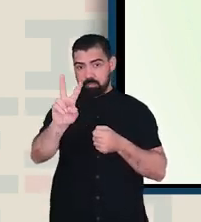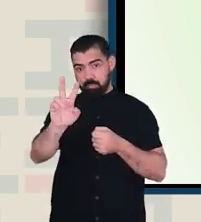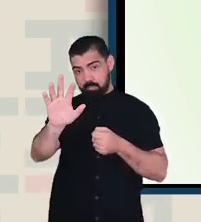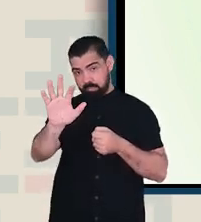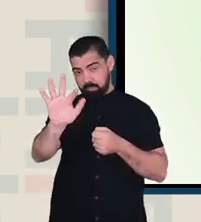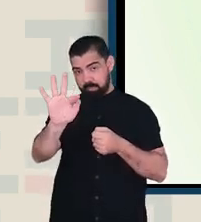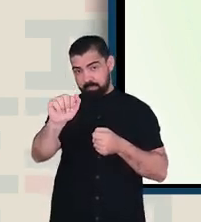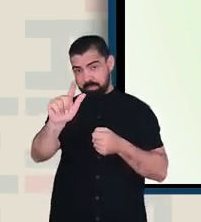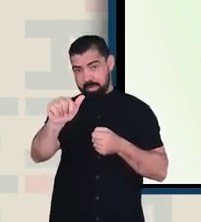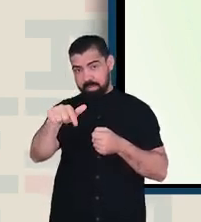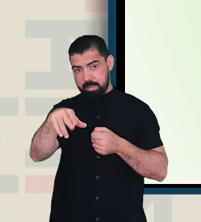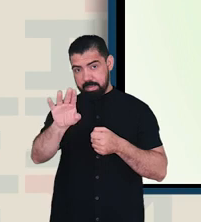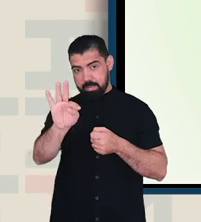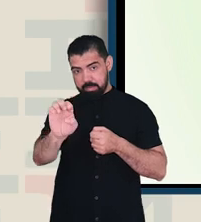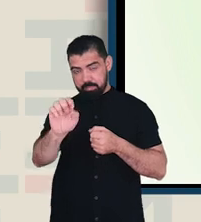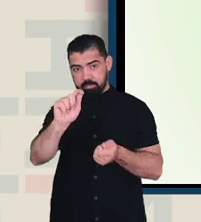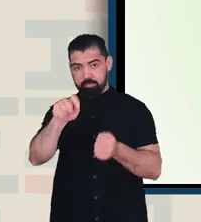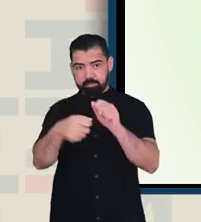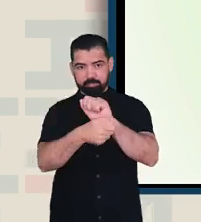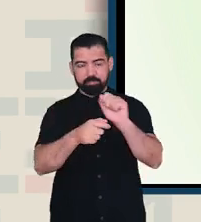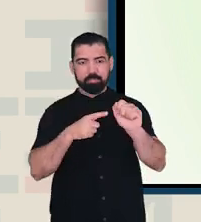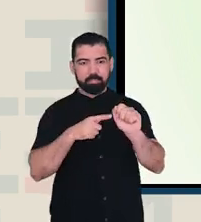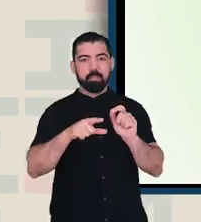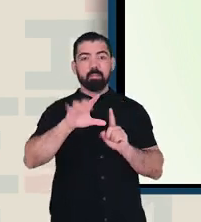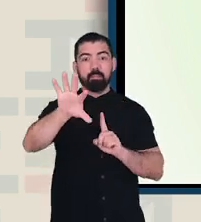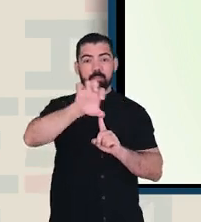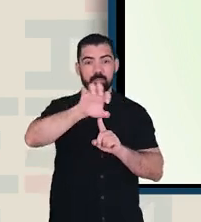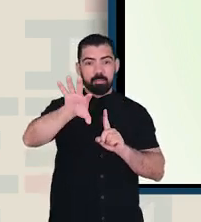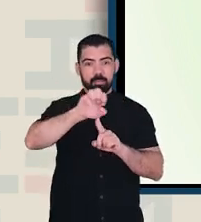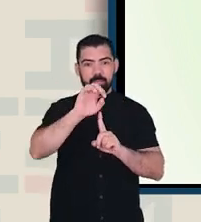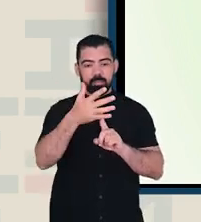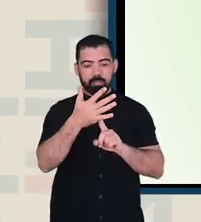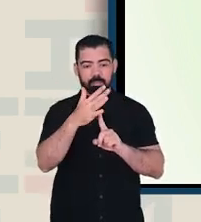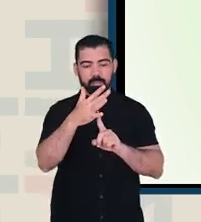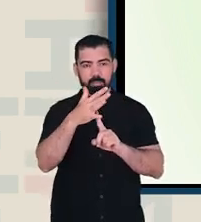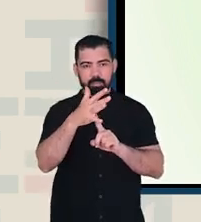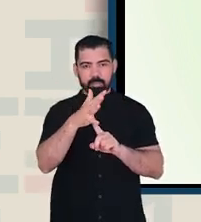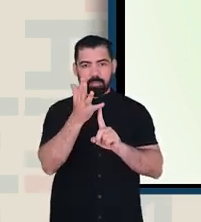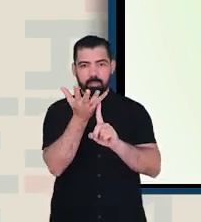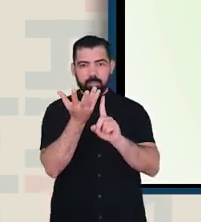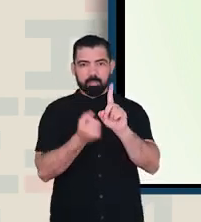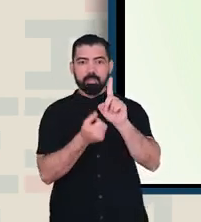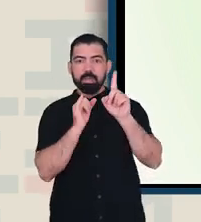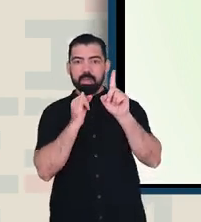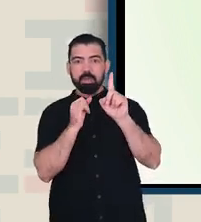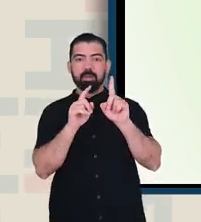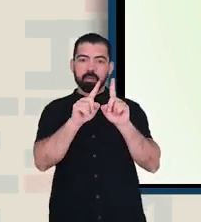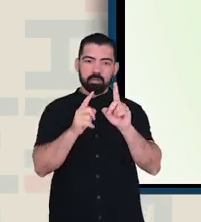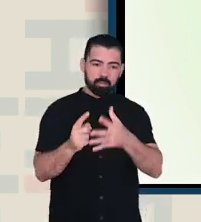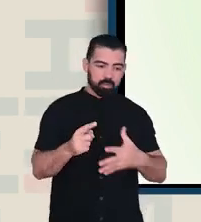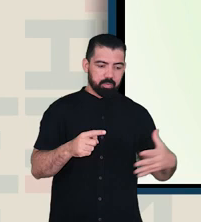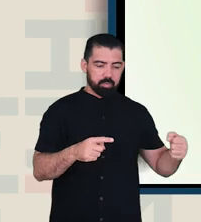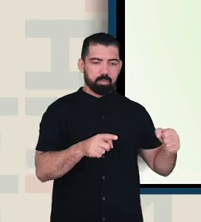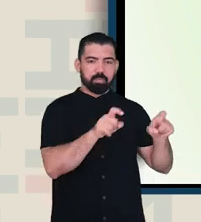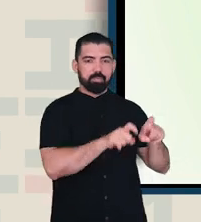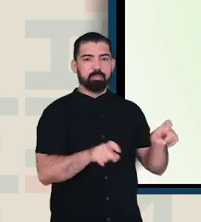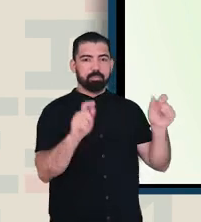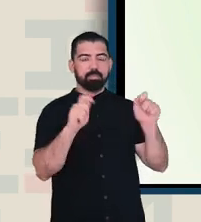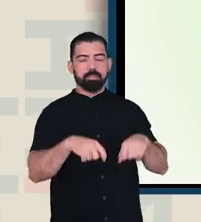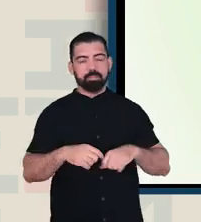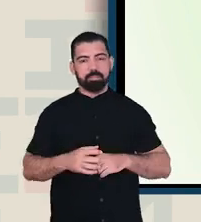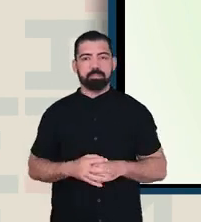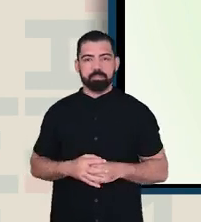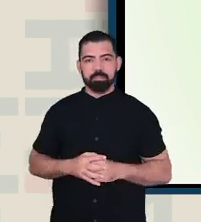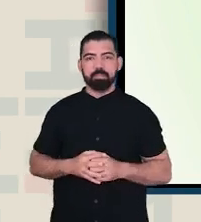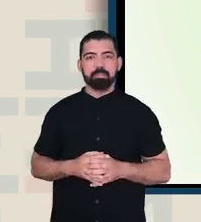que vibra, move ar ou é movida pelo ar, e essa variação se converte